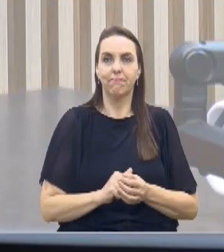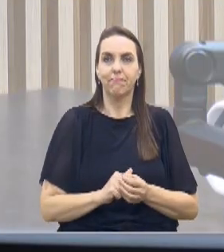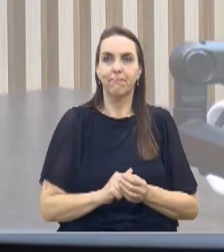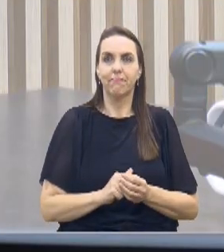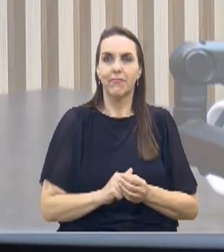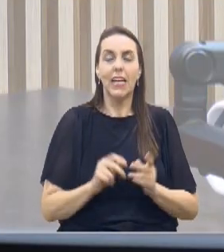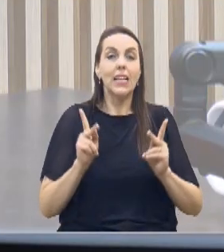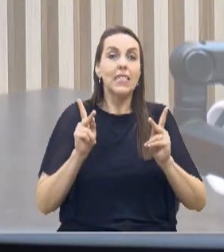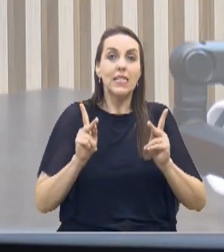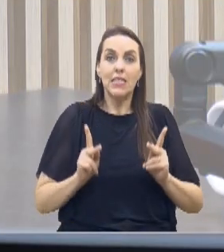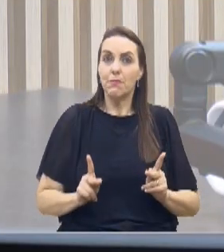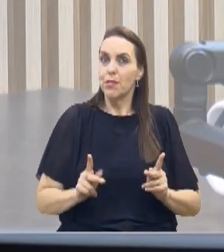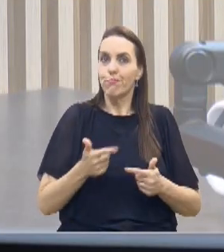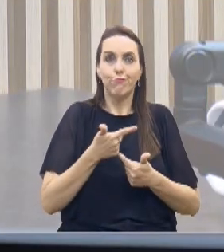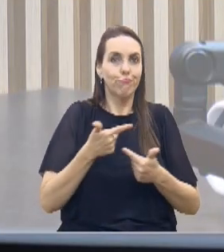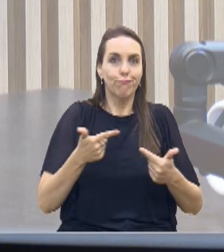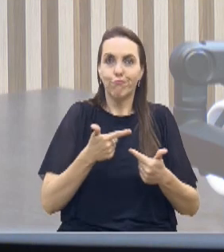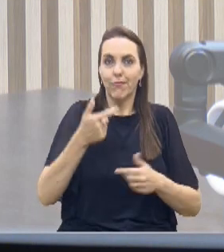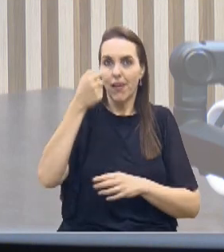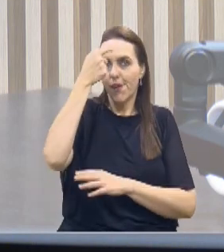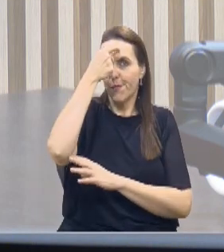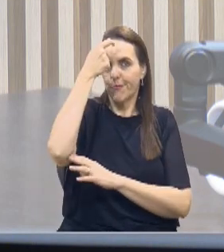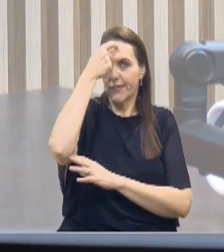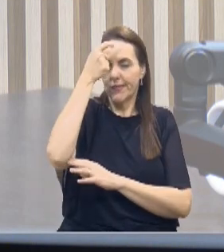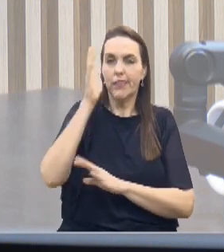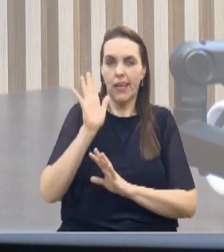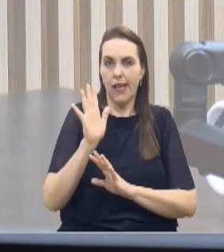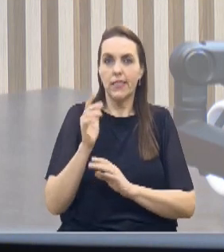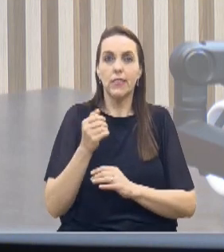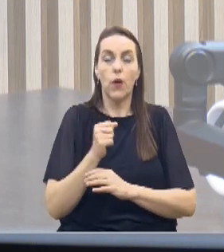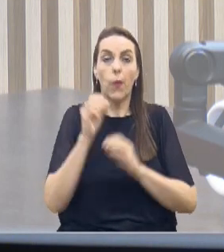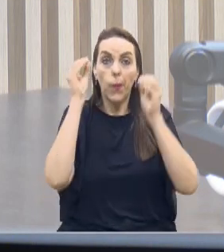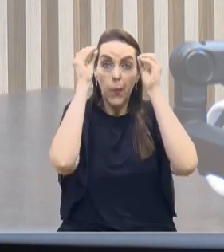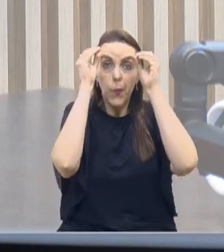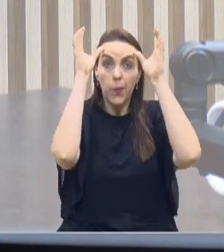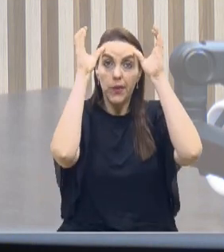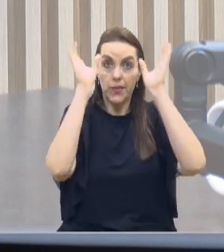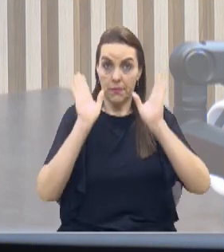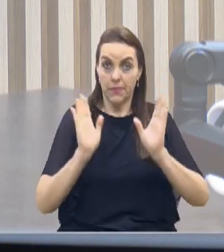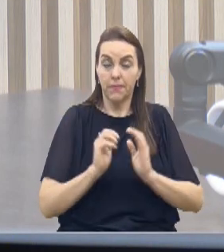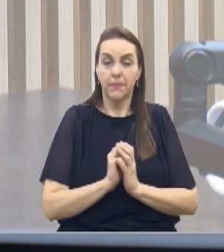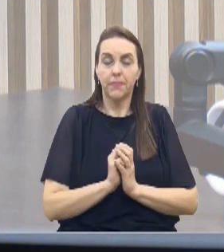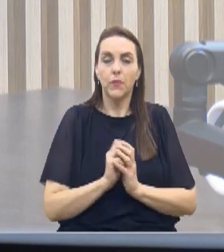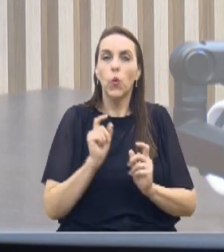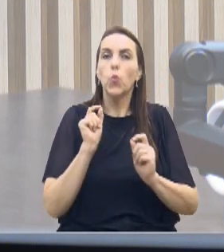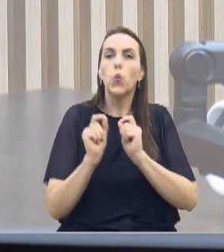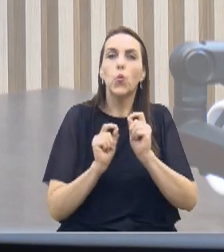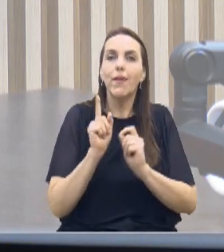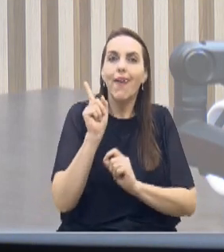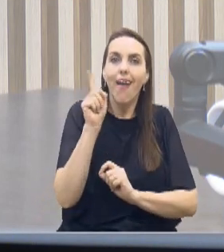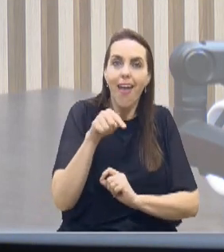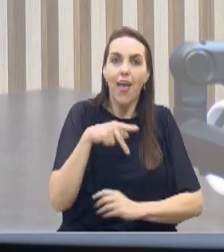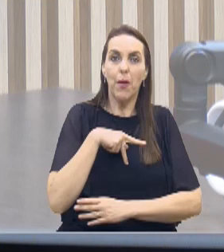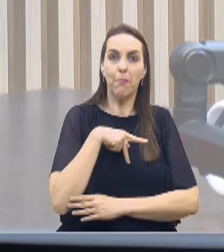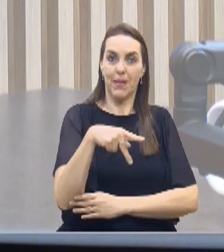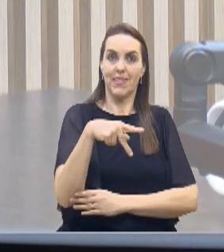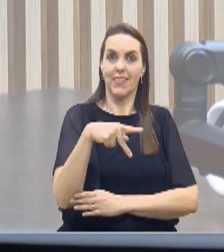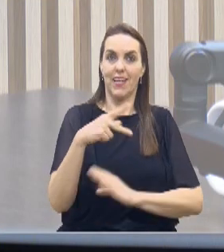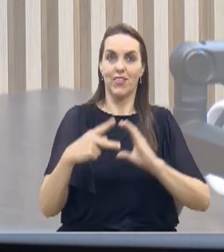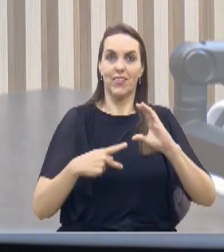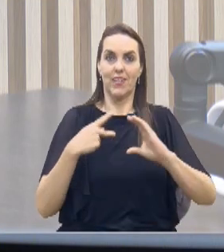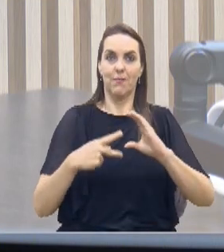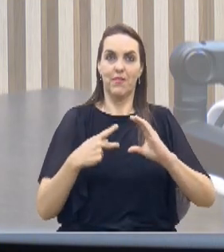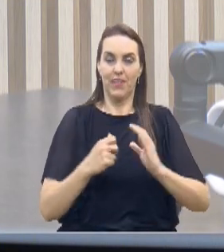não têm, talvez, muita consciência, né, assim, muito conhecimento, é do que é a presidência da casa, né? Porque a gente